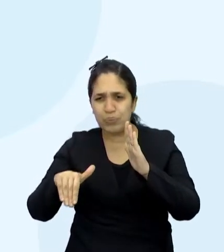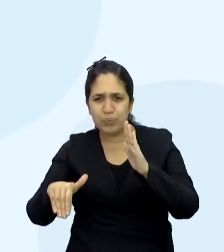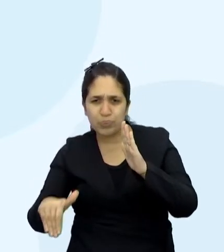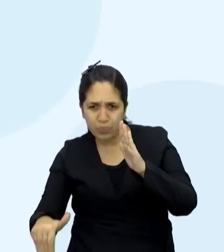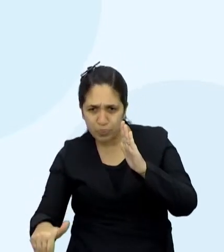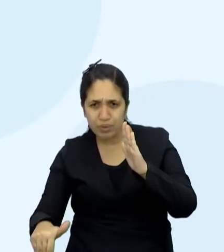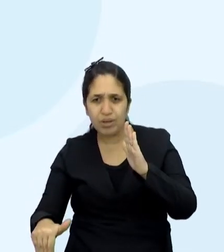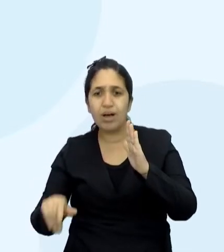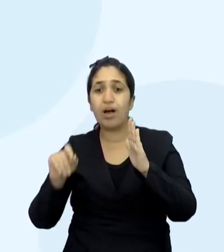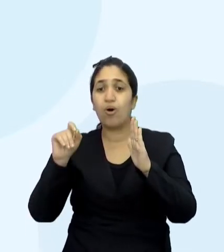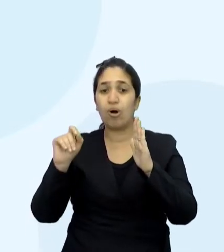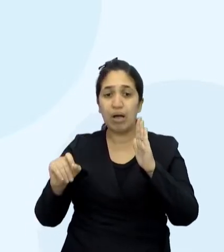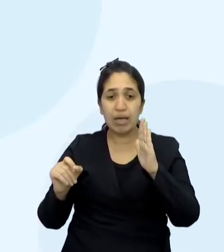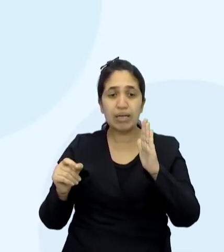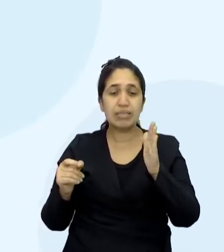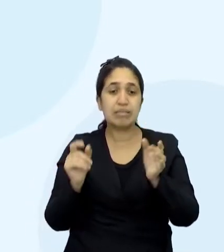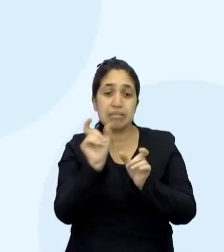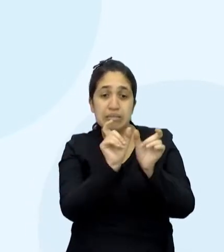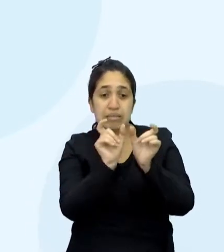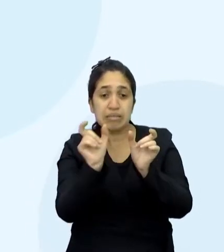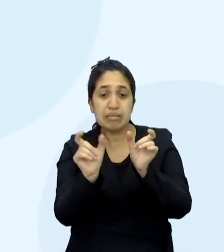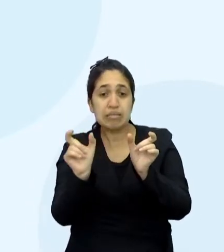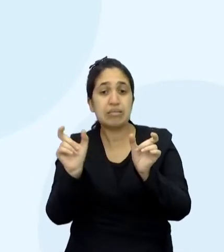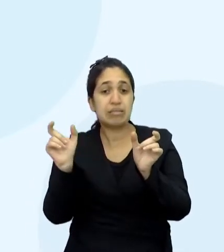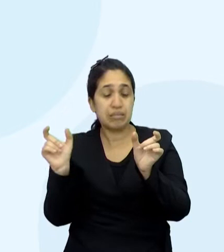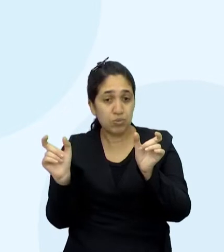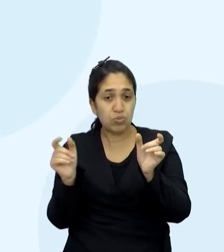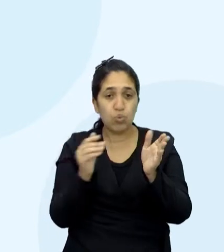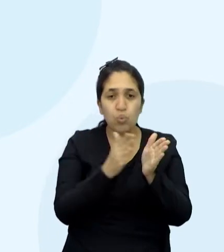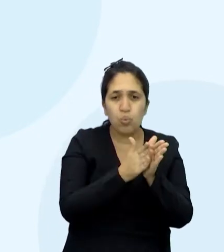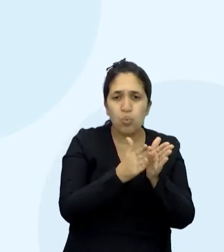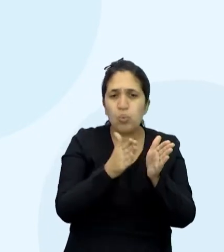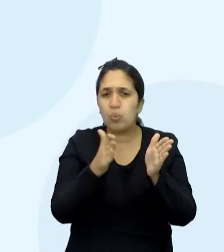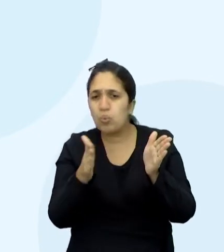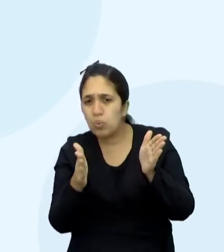radioativo é medida em termos de o tempo necessário,